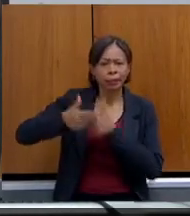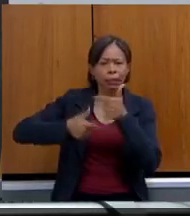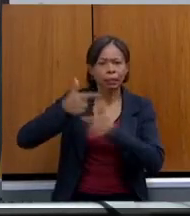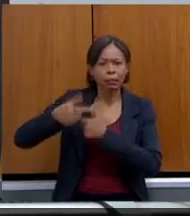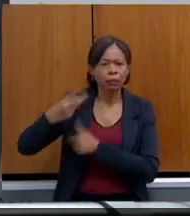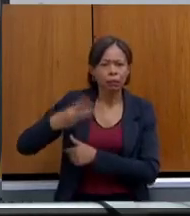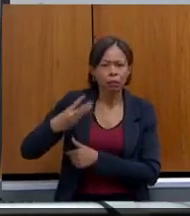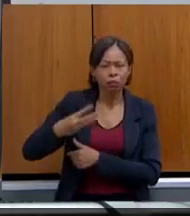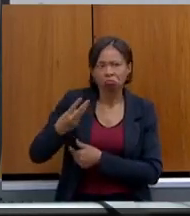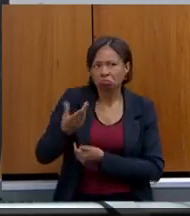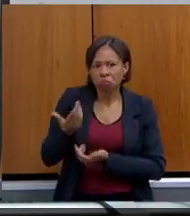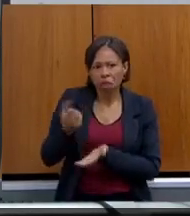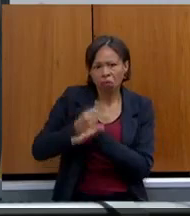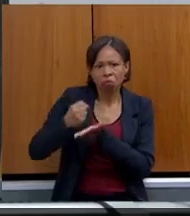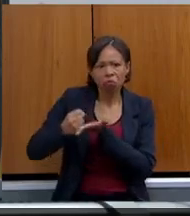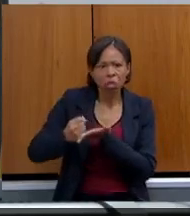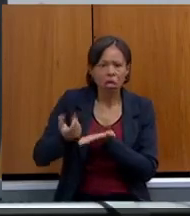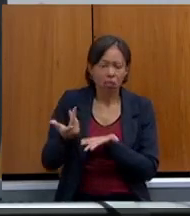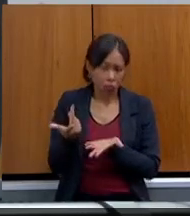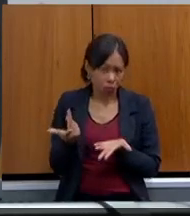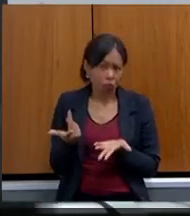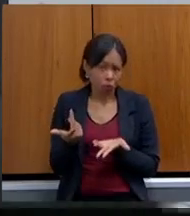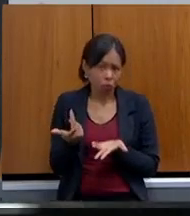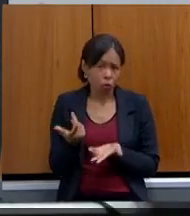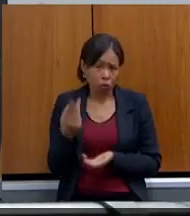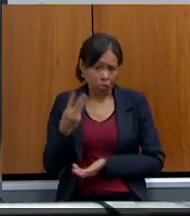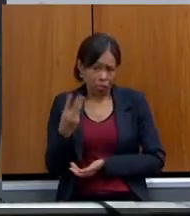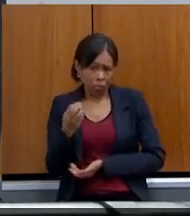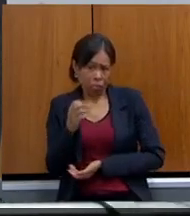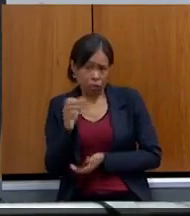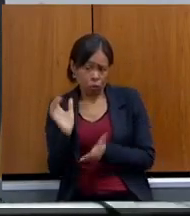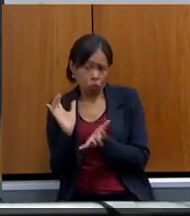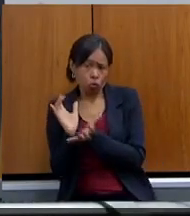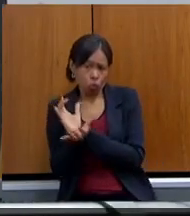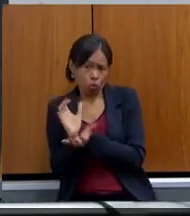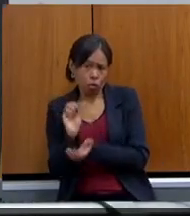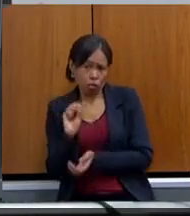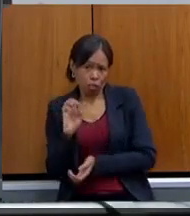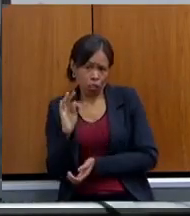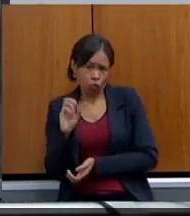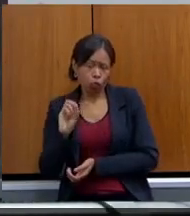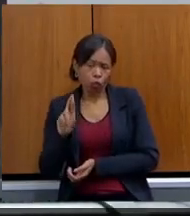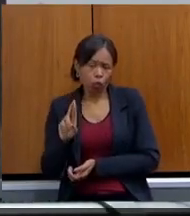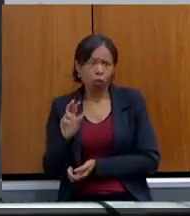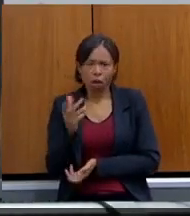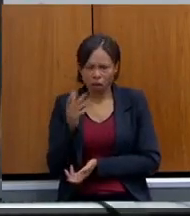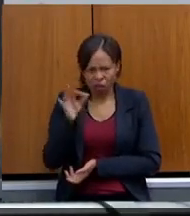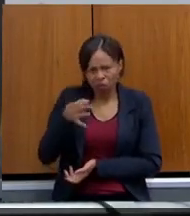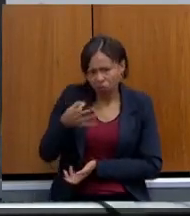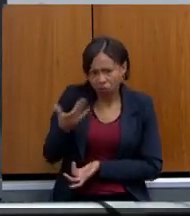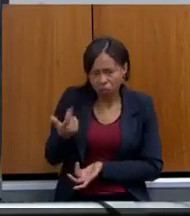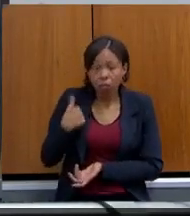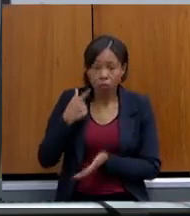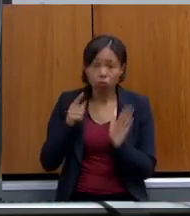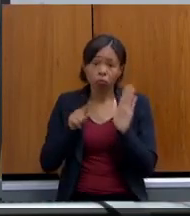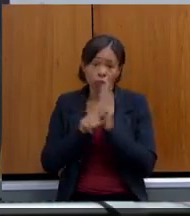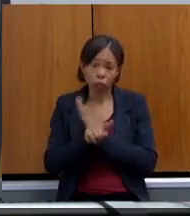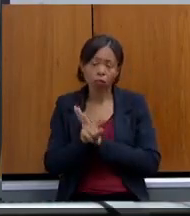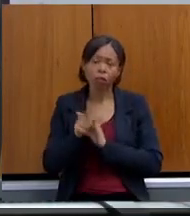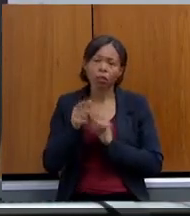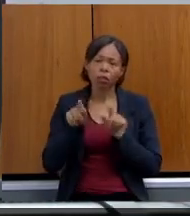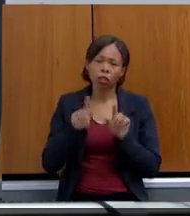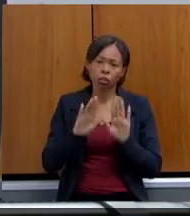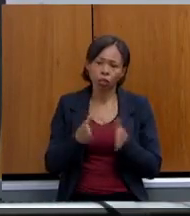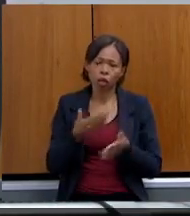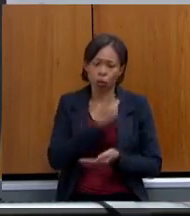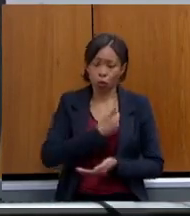buscar aí uma uma instituição do terceiro setor se seria o caminho fizesse questionamento também o governo né diretamente ao